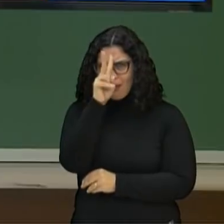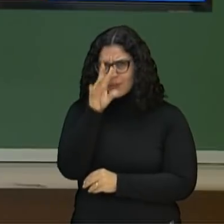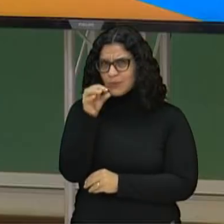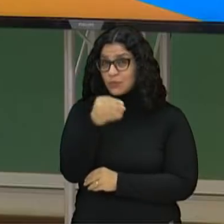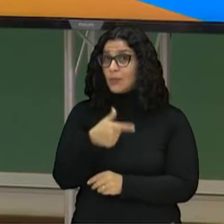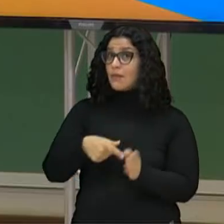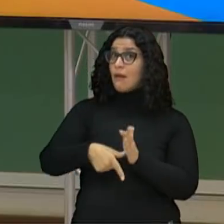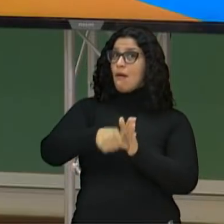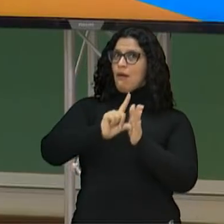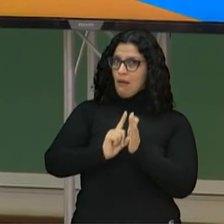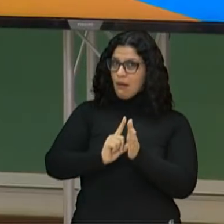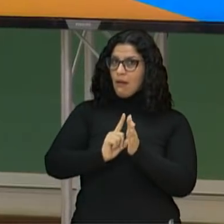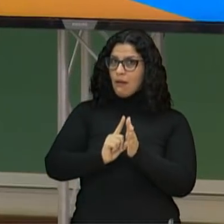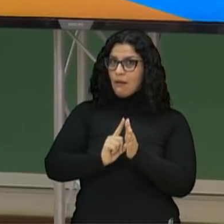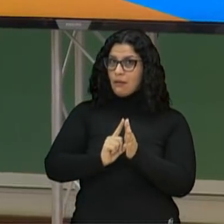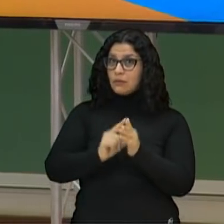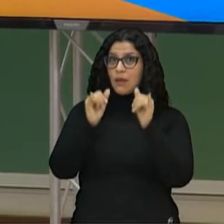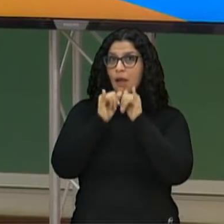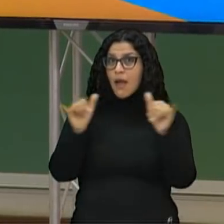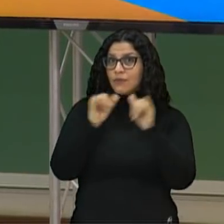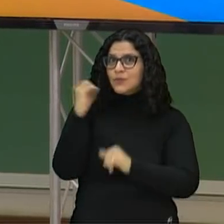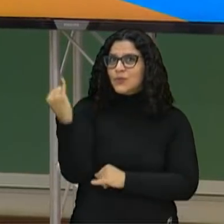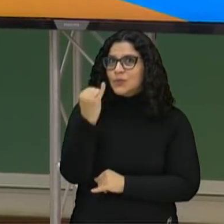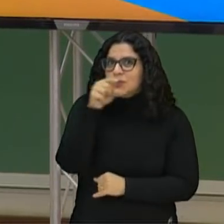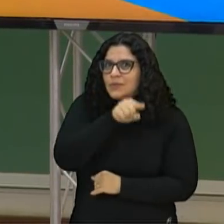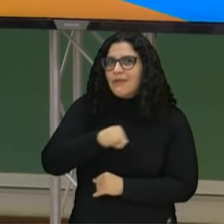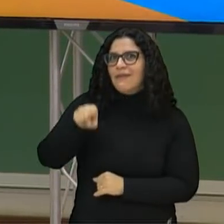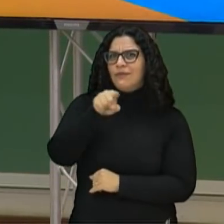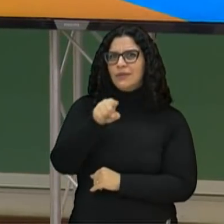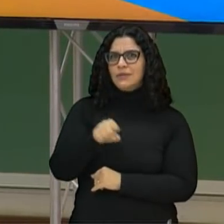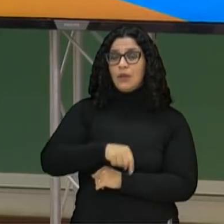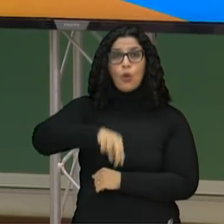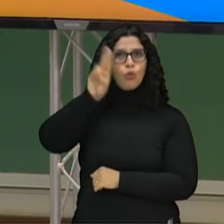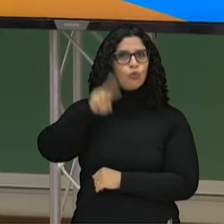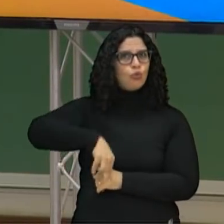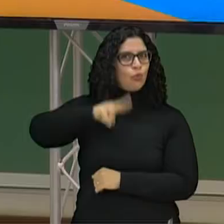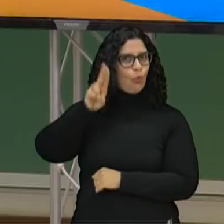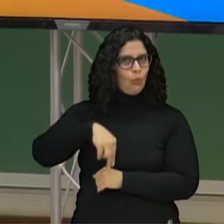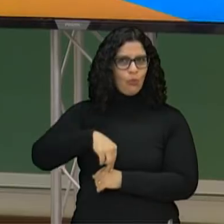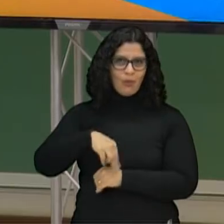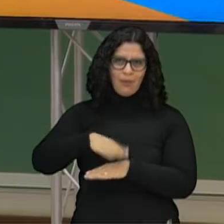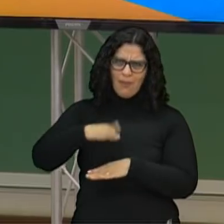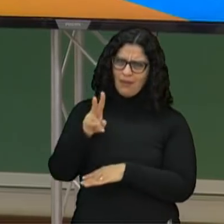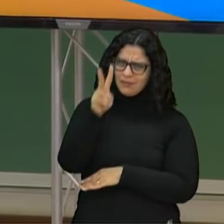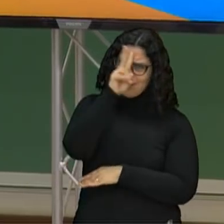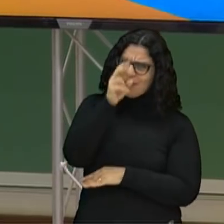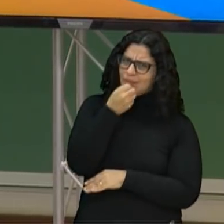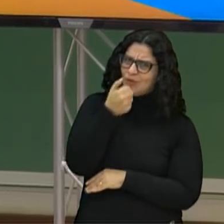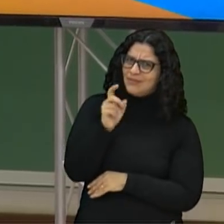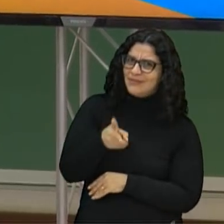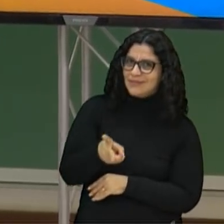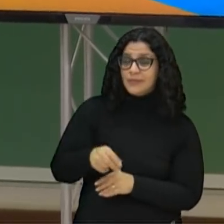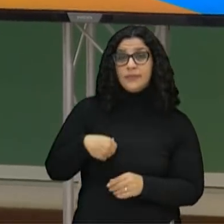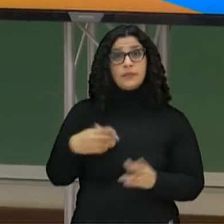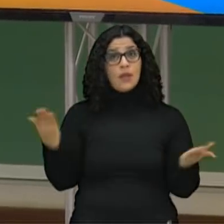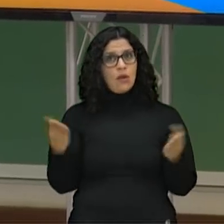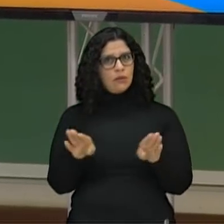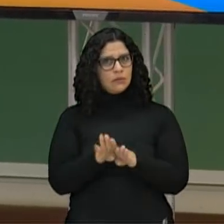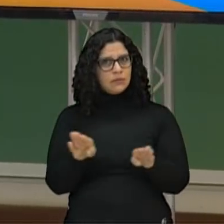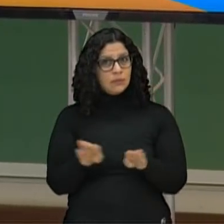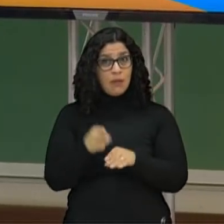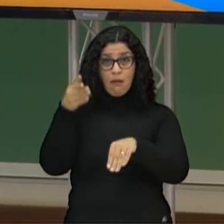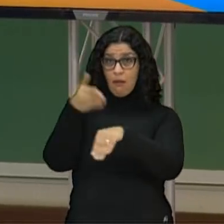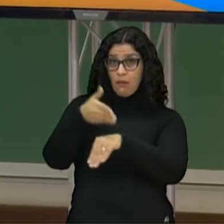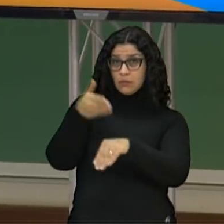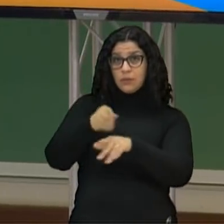lembrar. Antes, recados importantes para você, nunca é demais relembrar. Você que tem